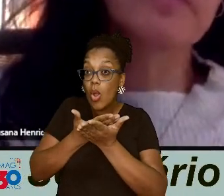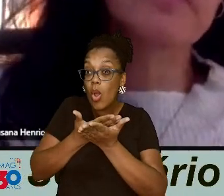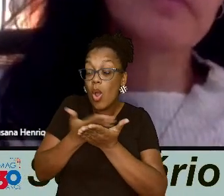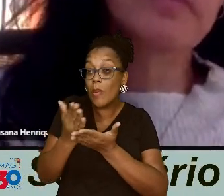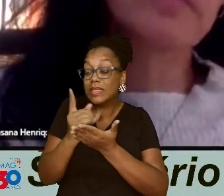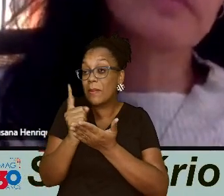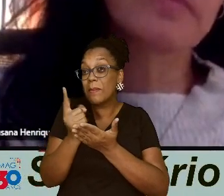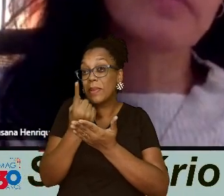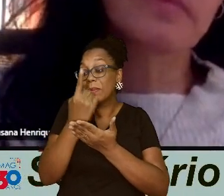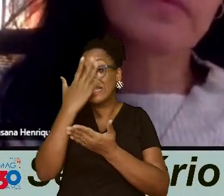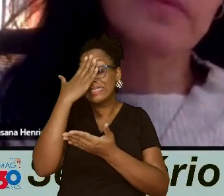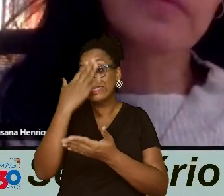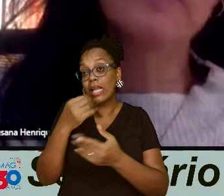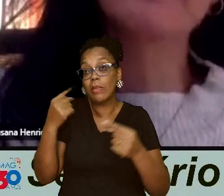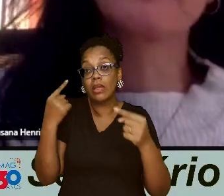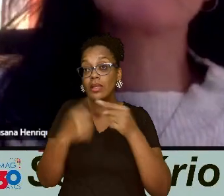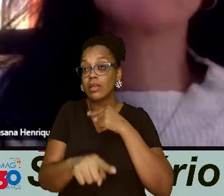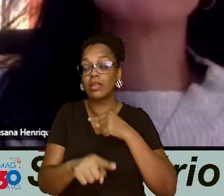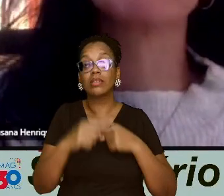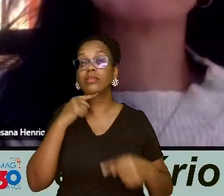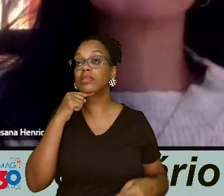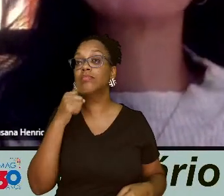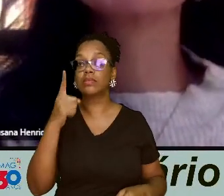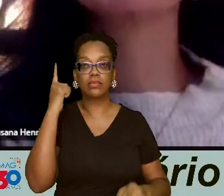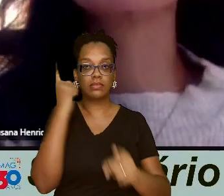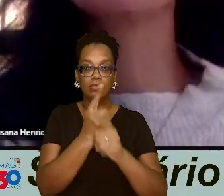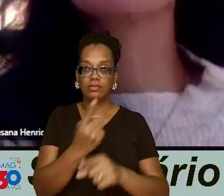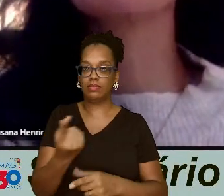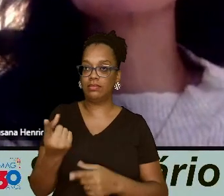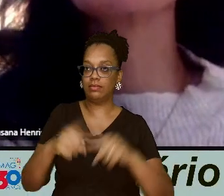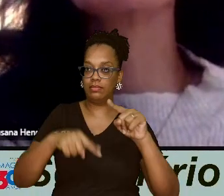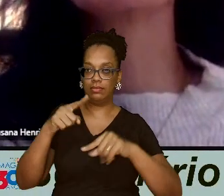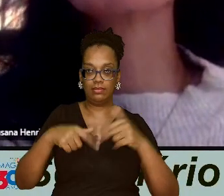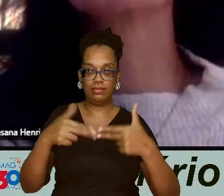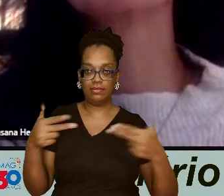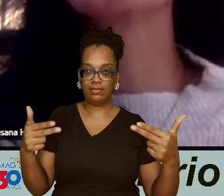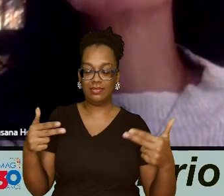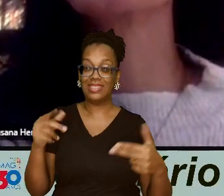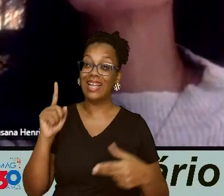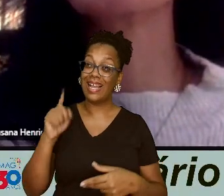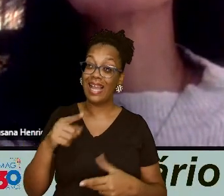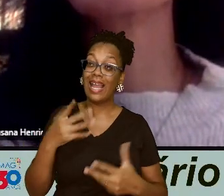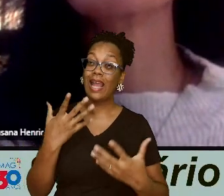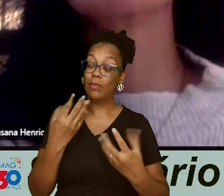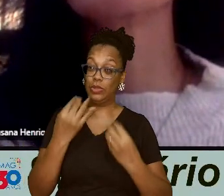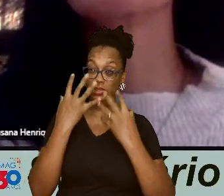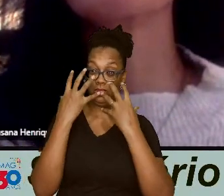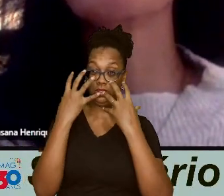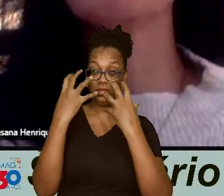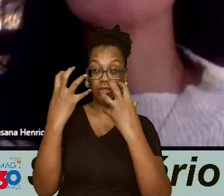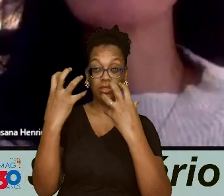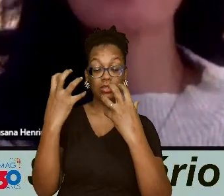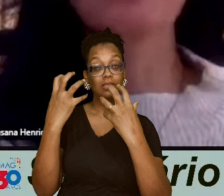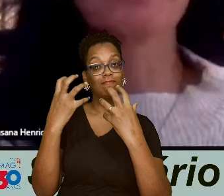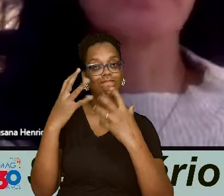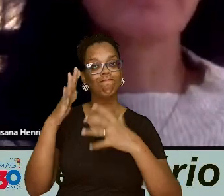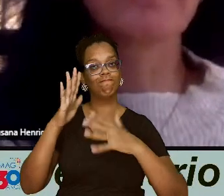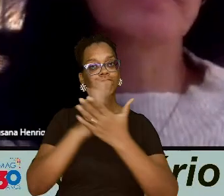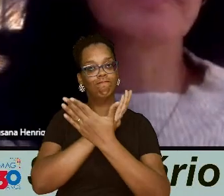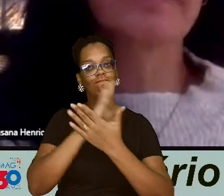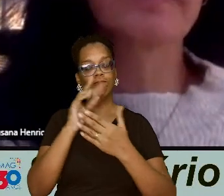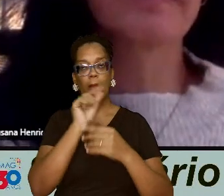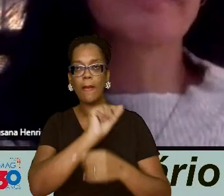ciência inequívoca de que não foram localizados os bens, né? Então, isso é muito agressivo. Então, nesses casos, eu